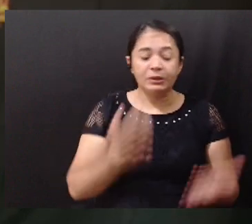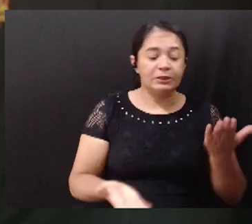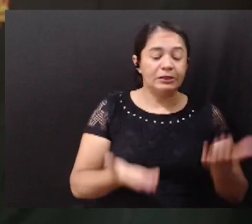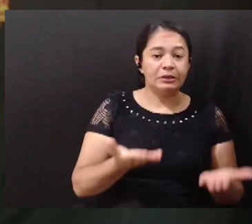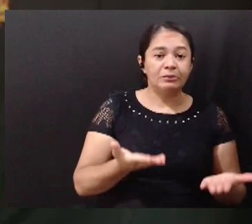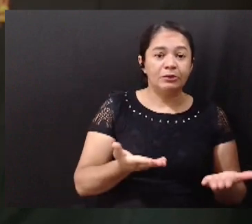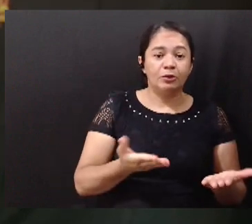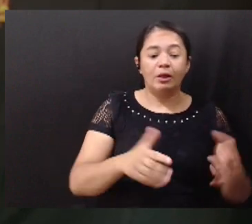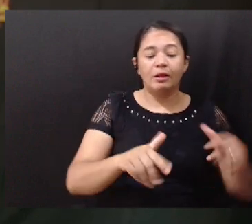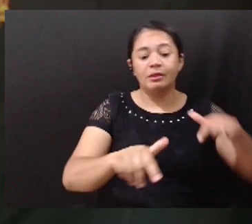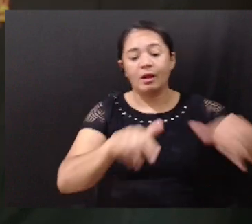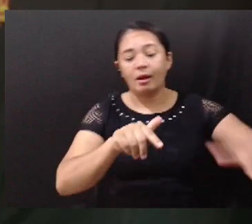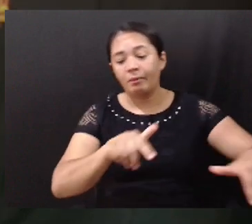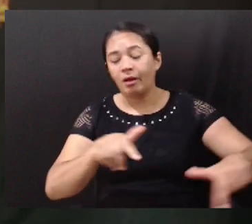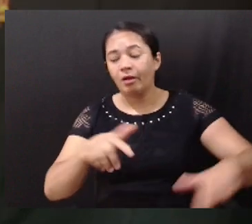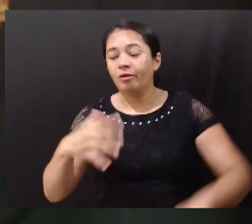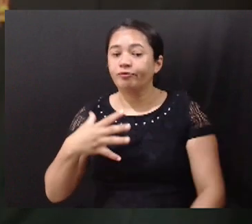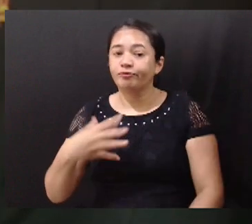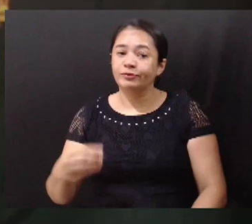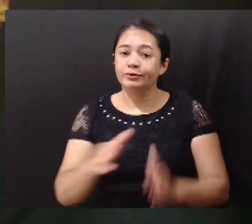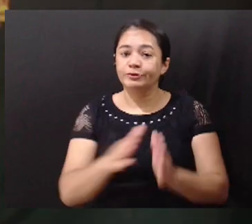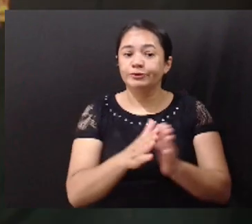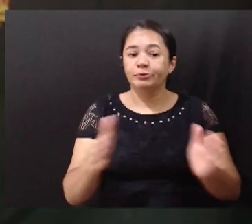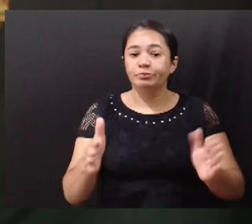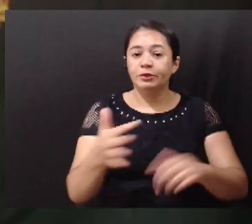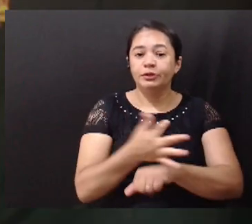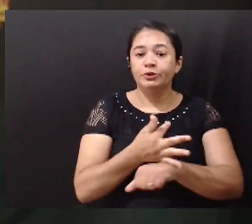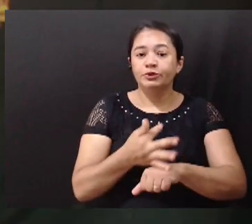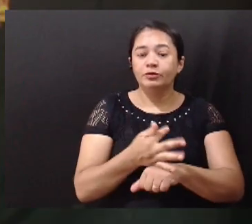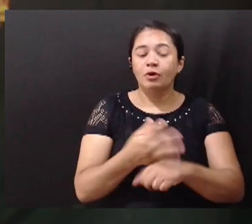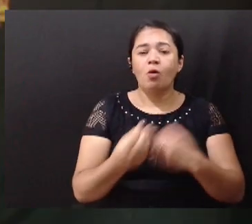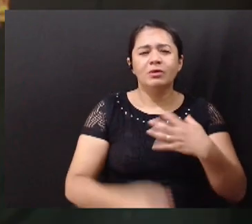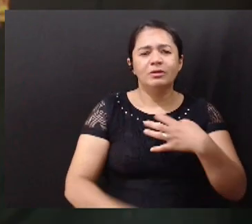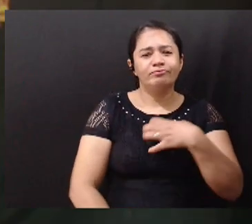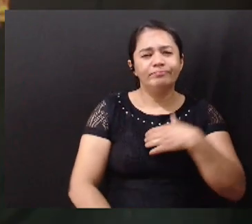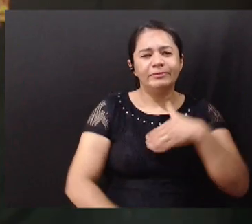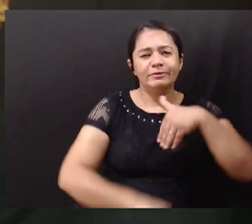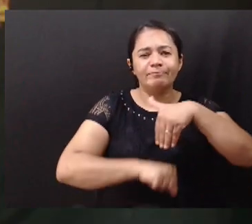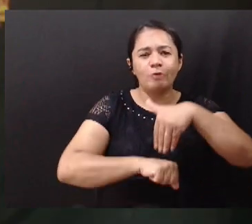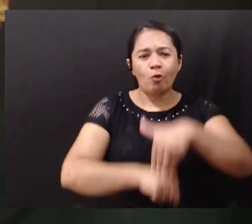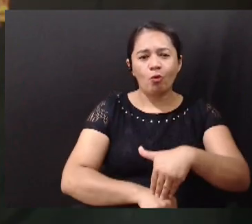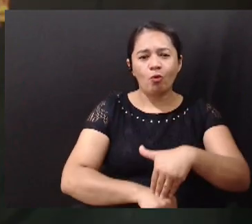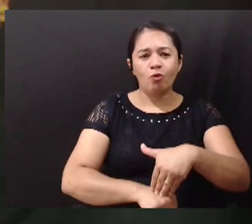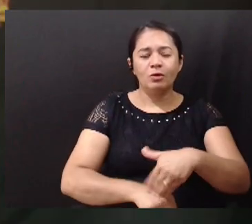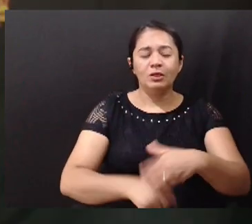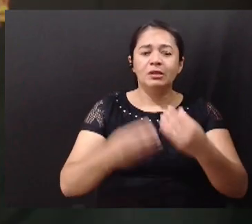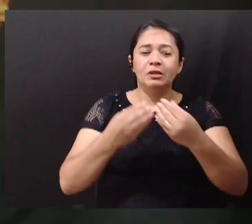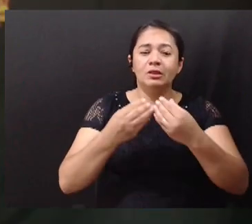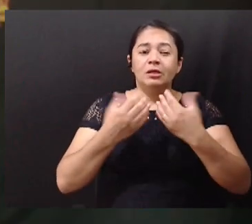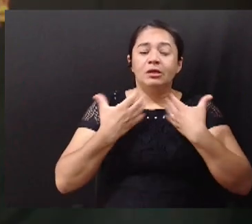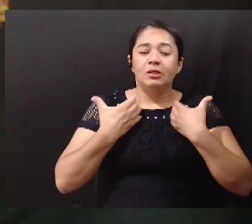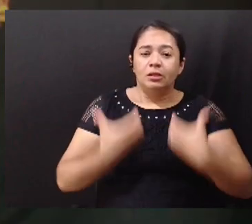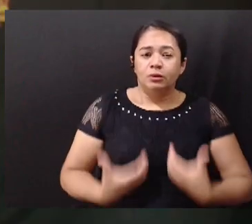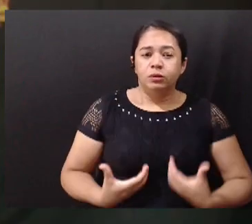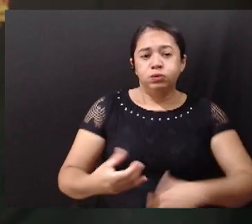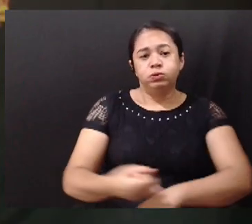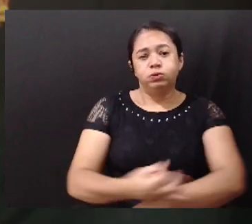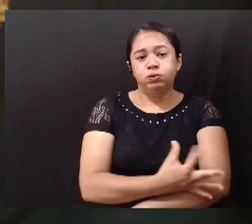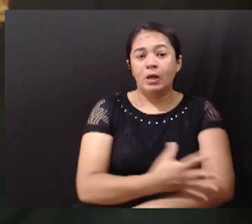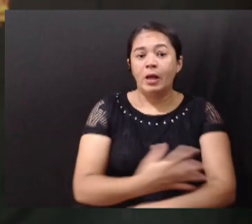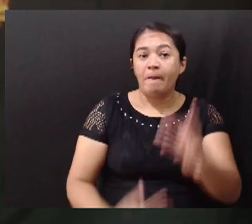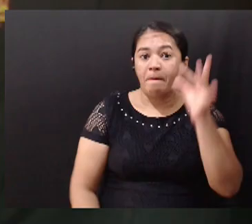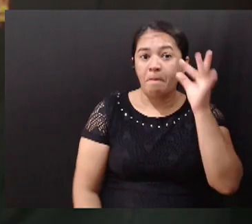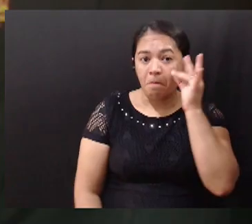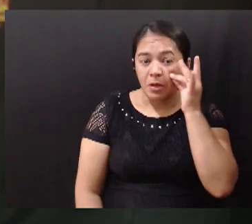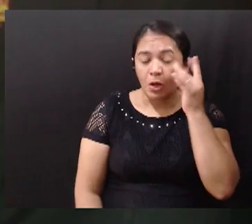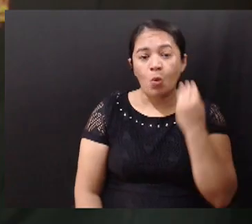nas férias, né? Por que essa sensação de culpa e esgotamento emocional é tão presente e como a